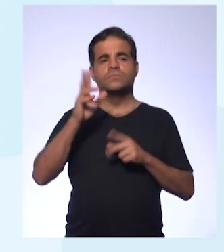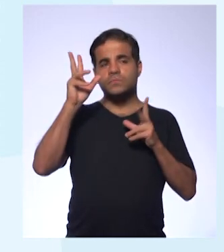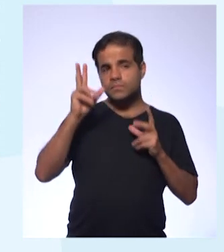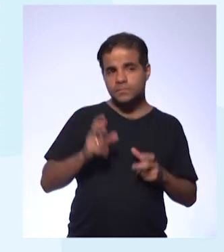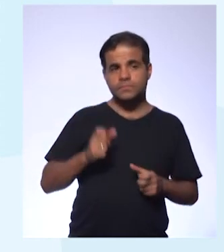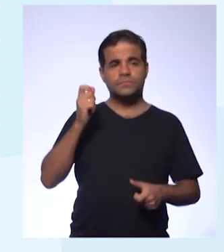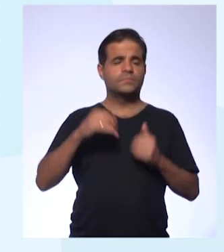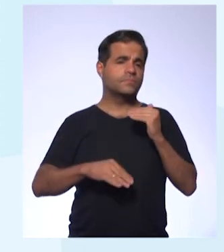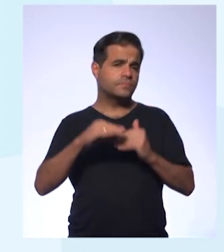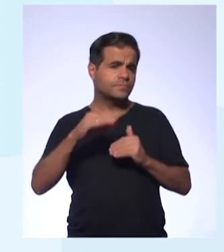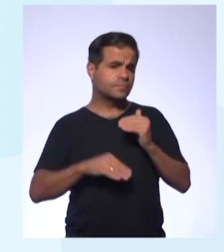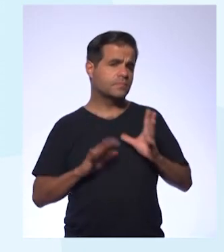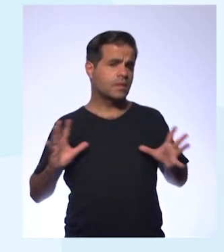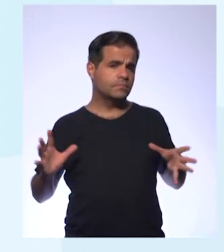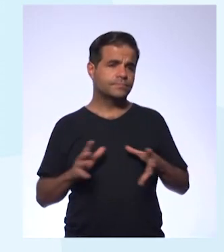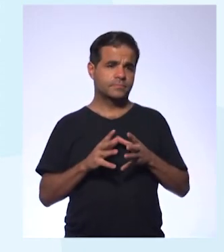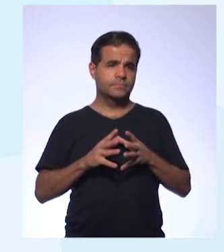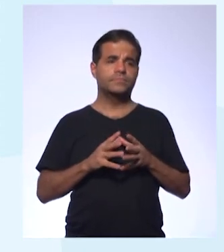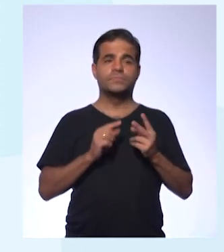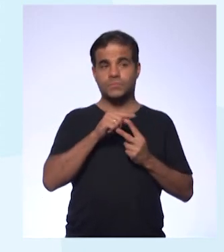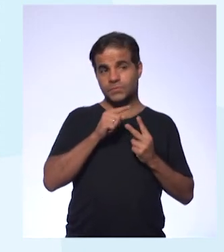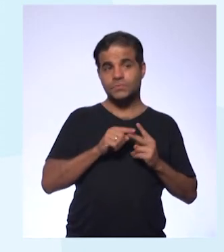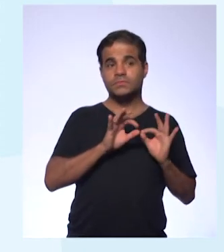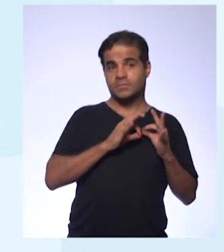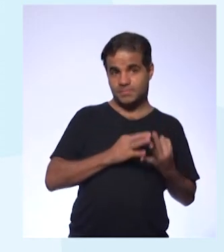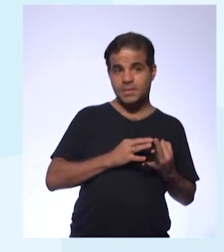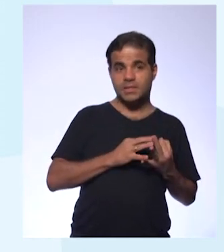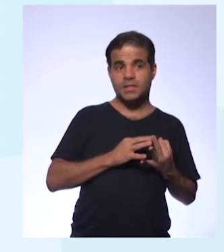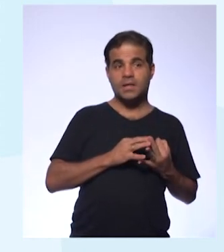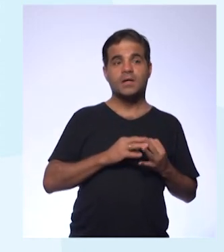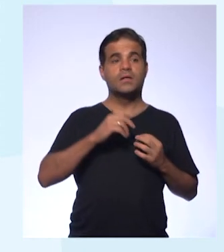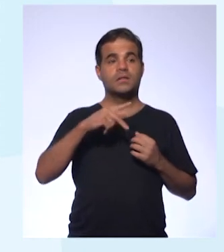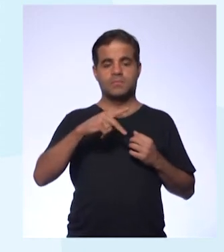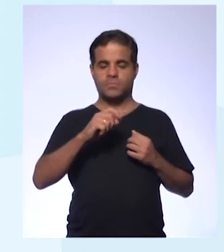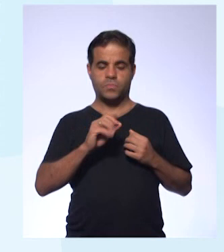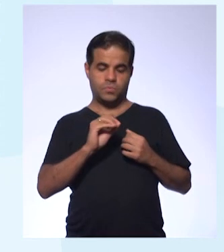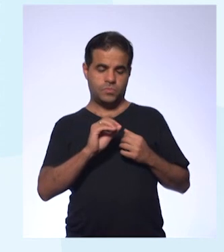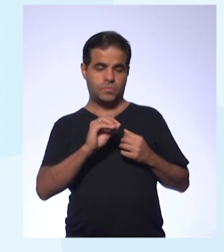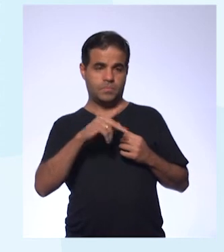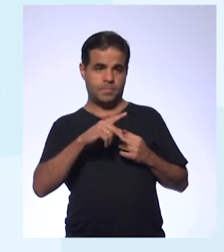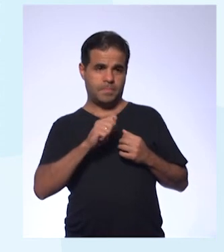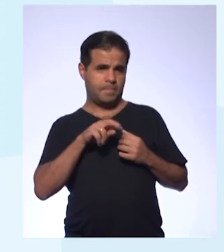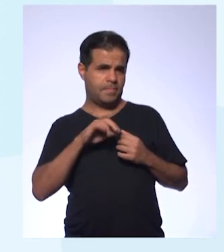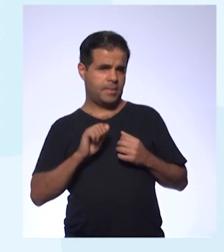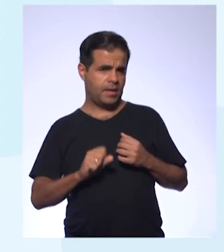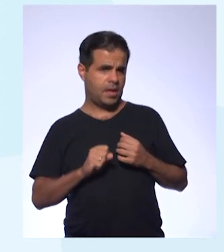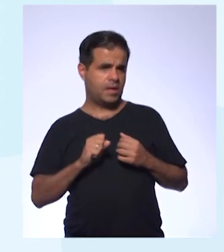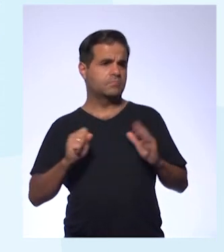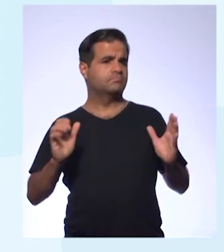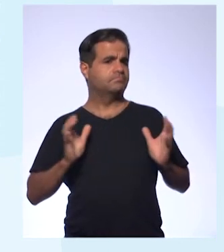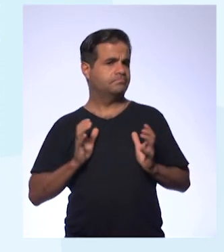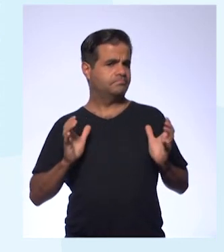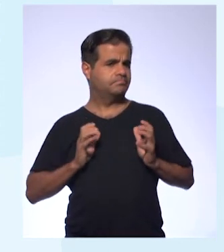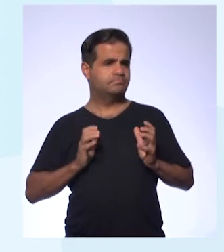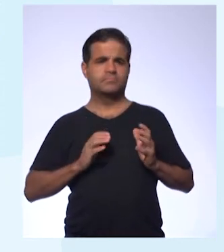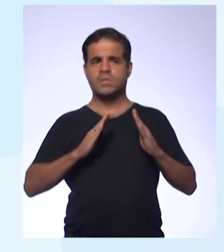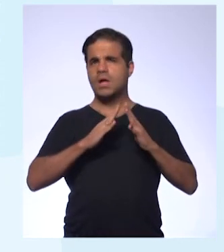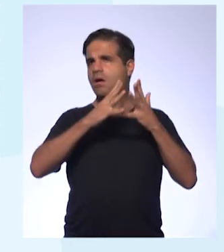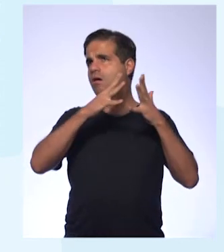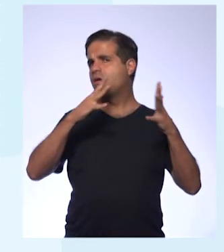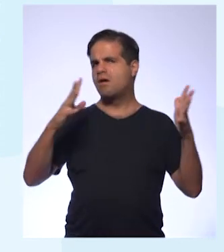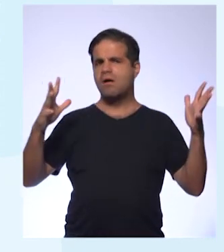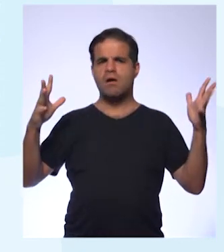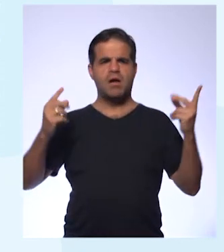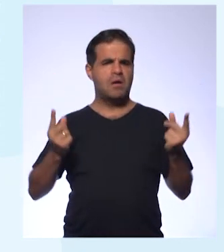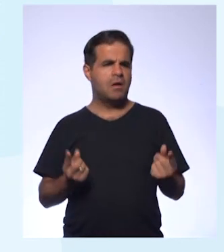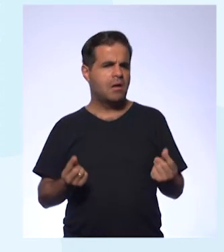é a desigualdade de classes entre duas famílias. Os Parks, opulentos, residentes de uma mansão